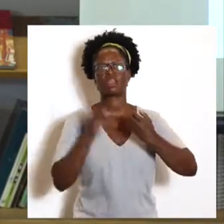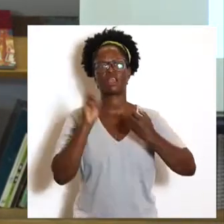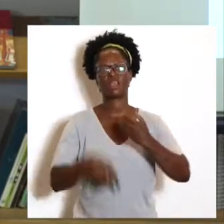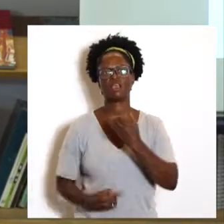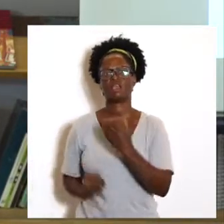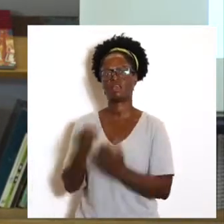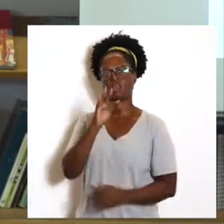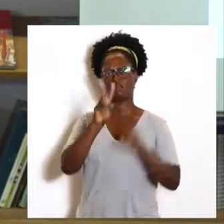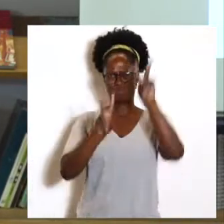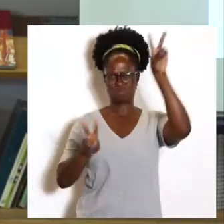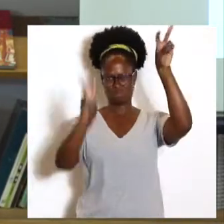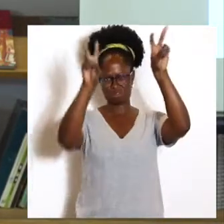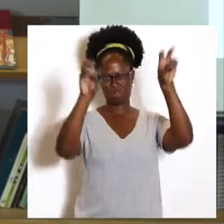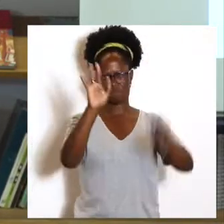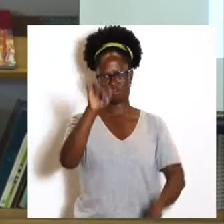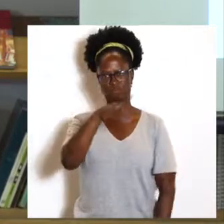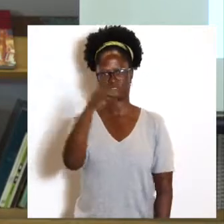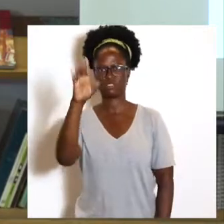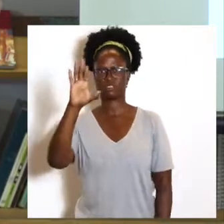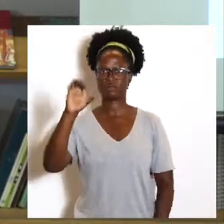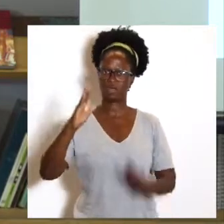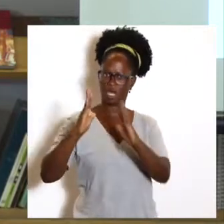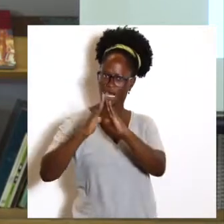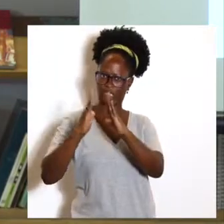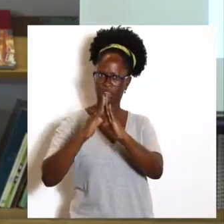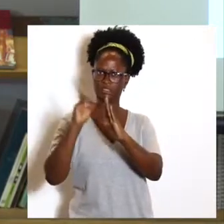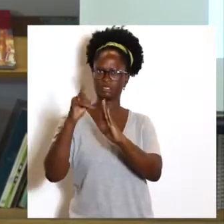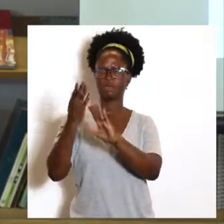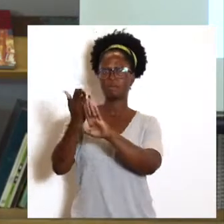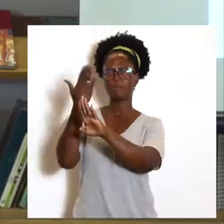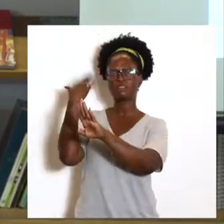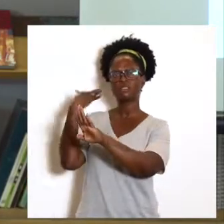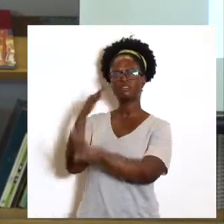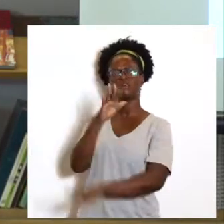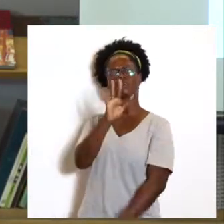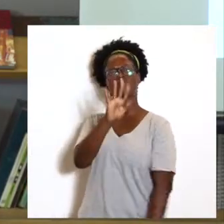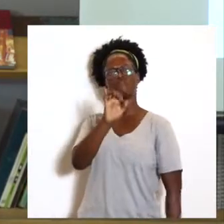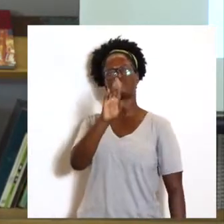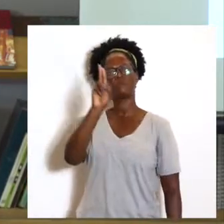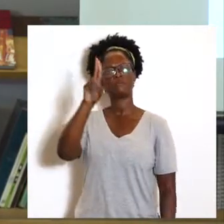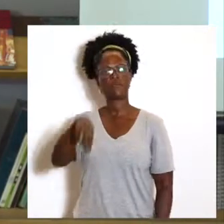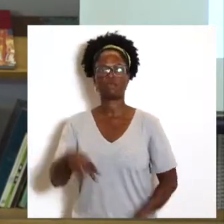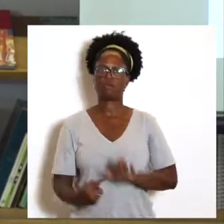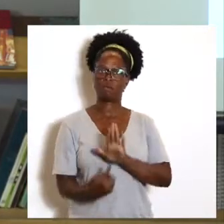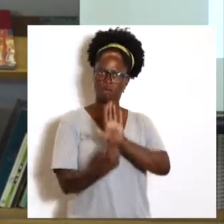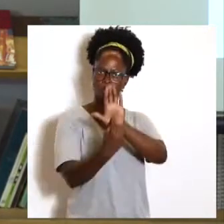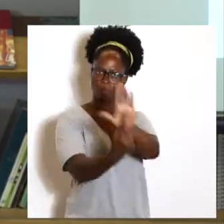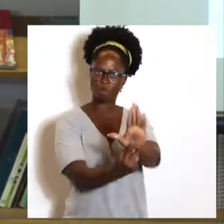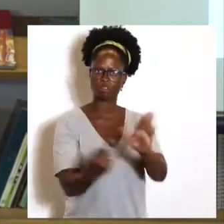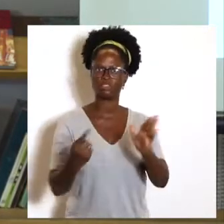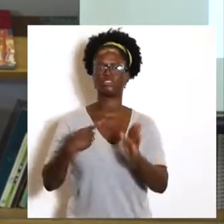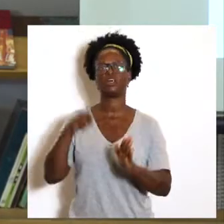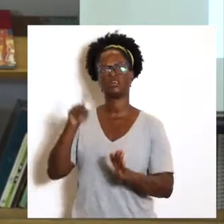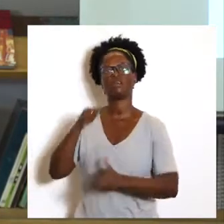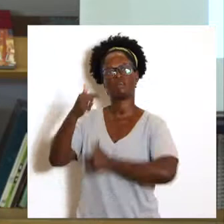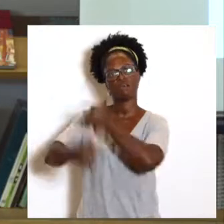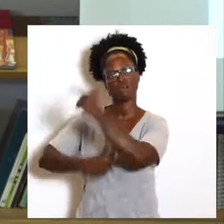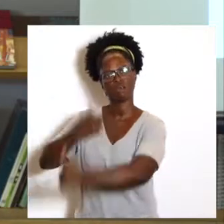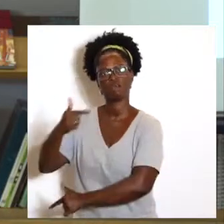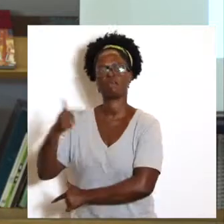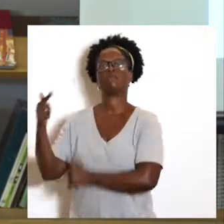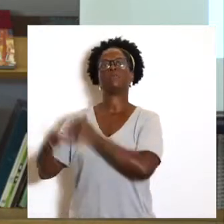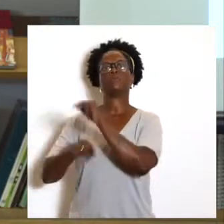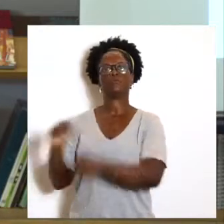casa a fundação casa antiga febem e ele demonstra pra gente como esse trabalho realizado na periferia nos